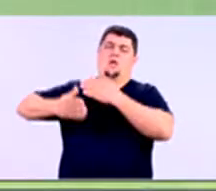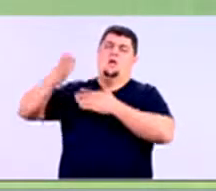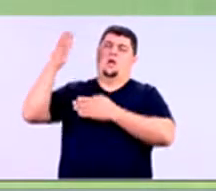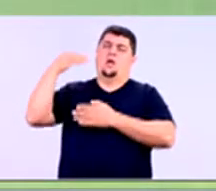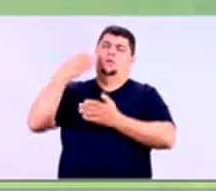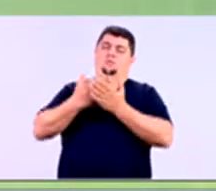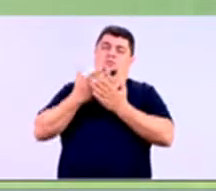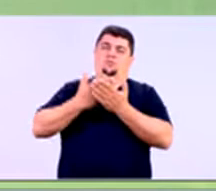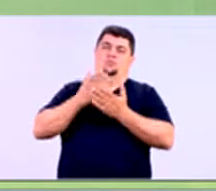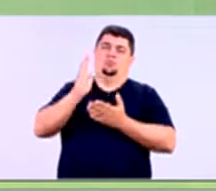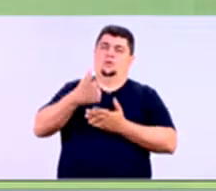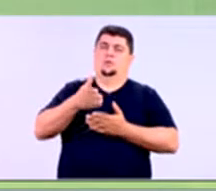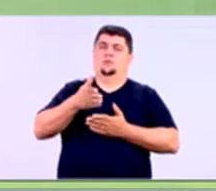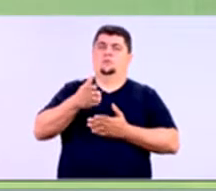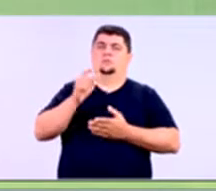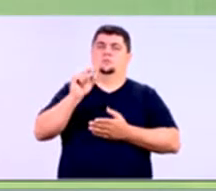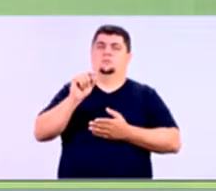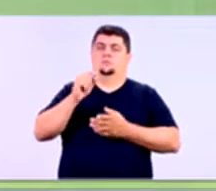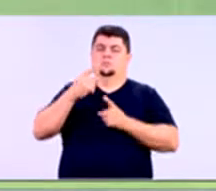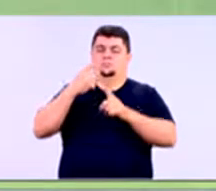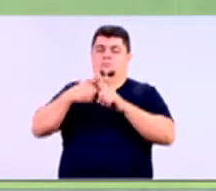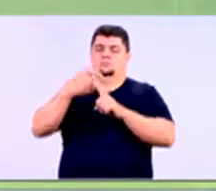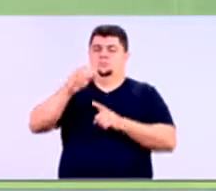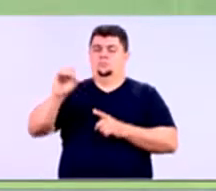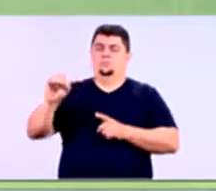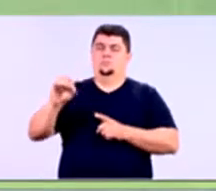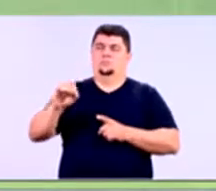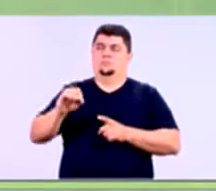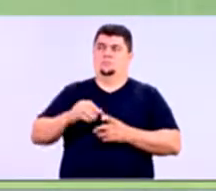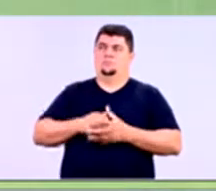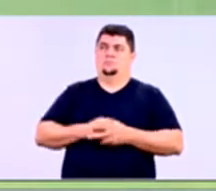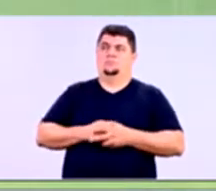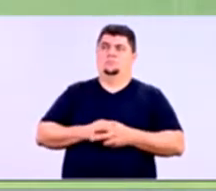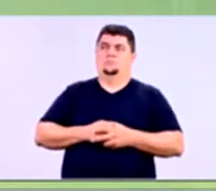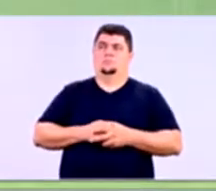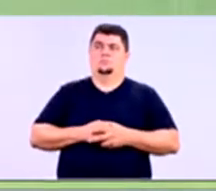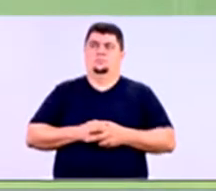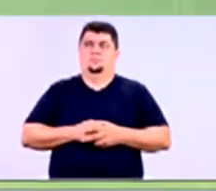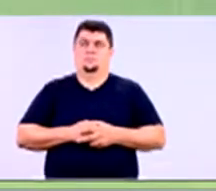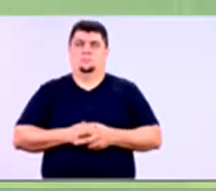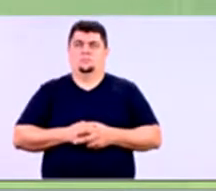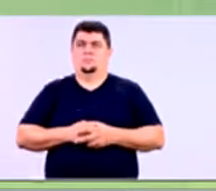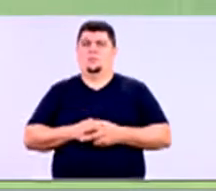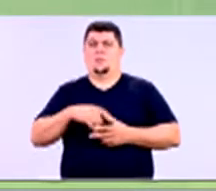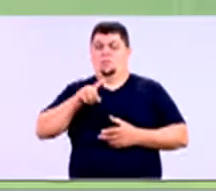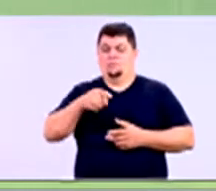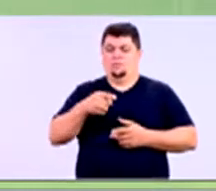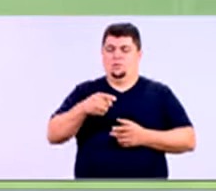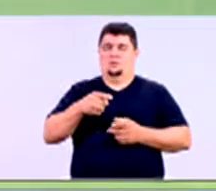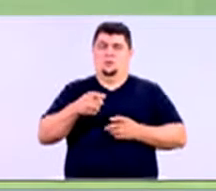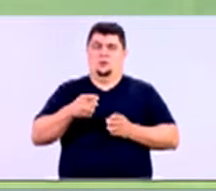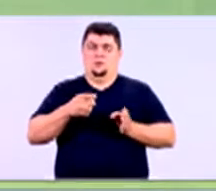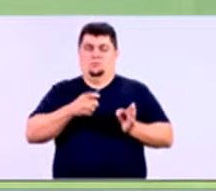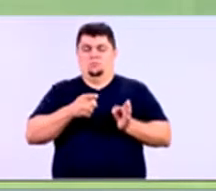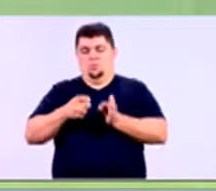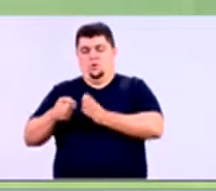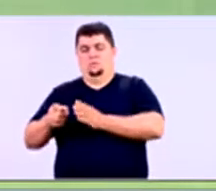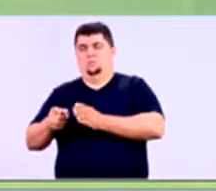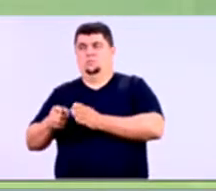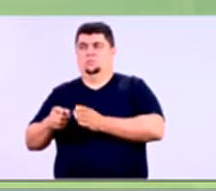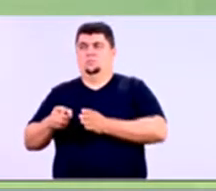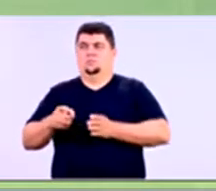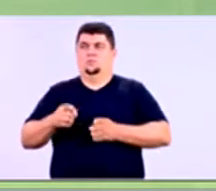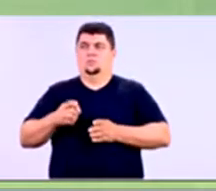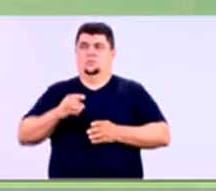de porcentagem, multiplica por 100. Então, é como se essa vírgula andasse duas casas. Eu